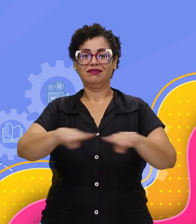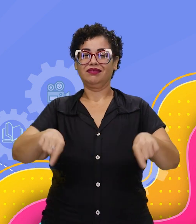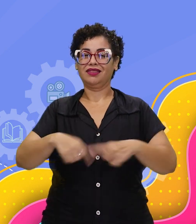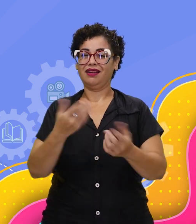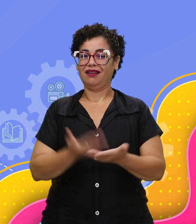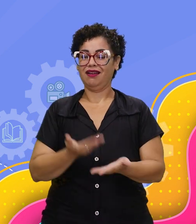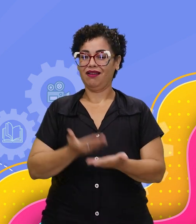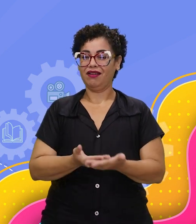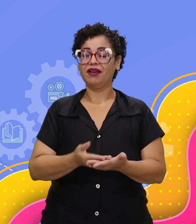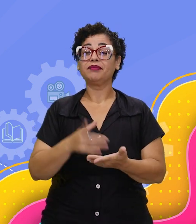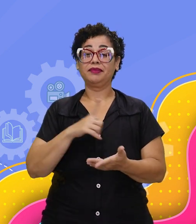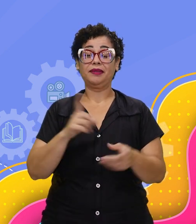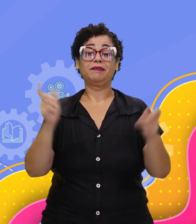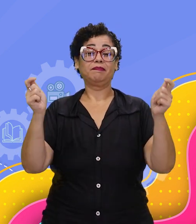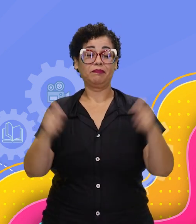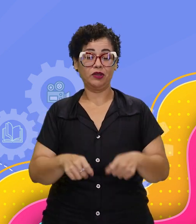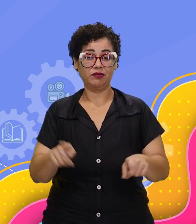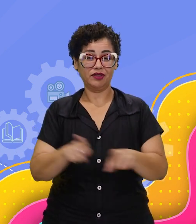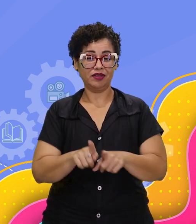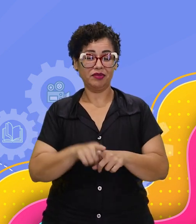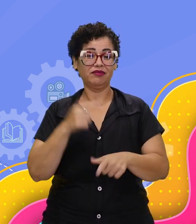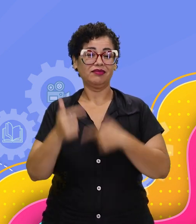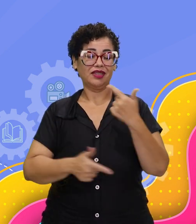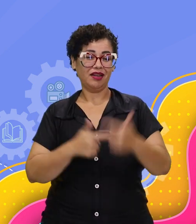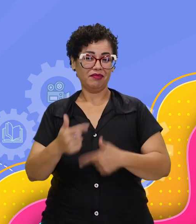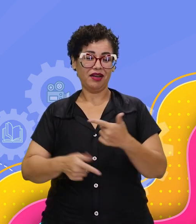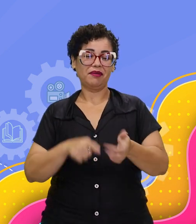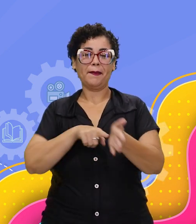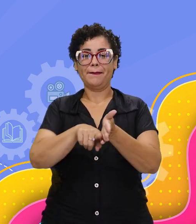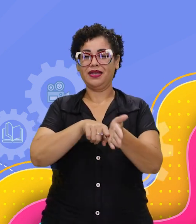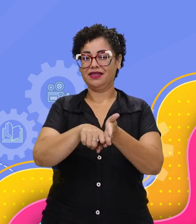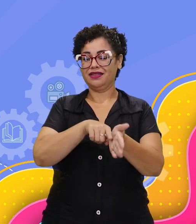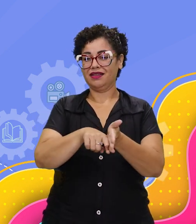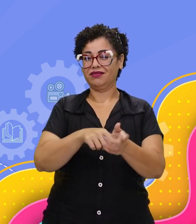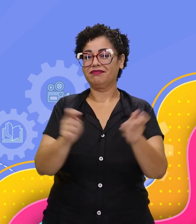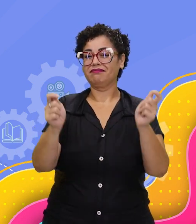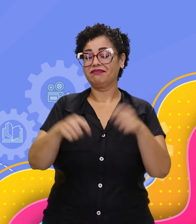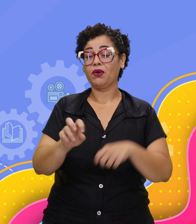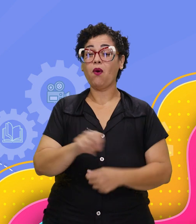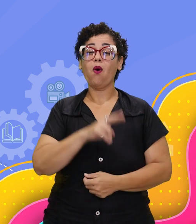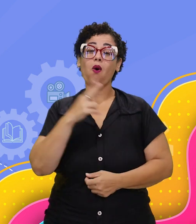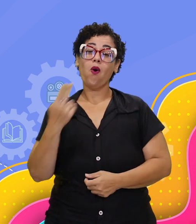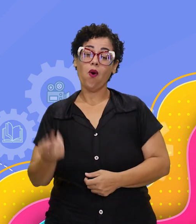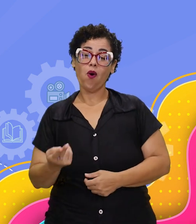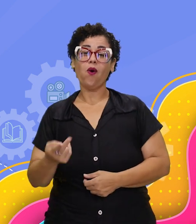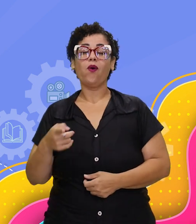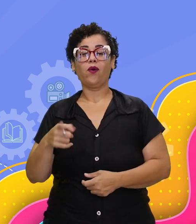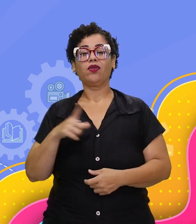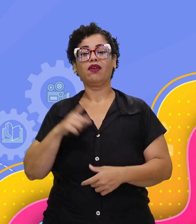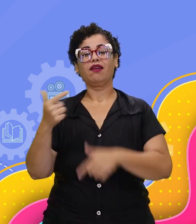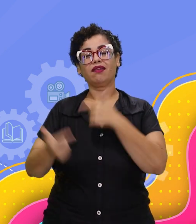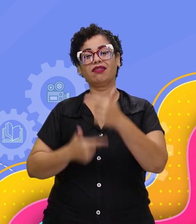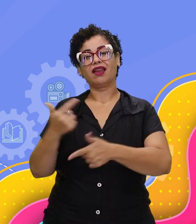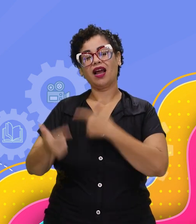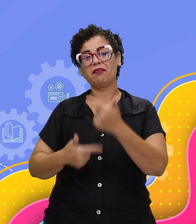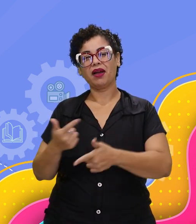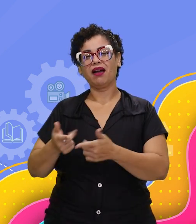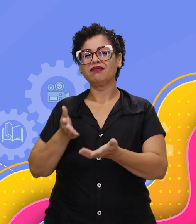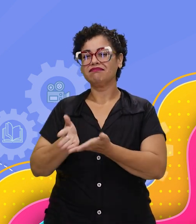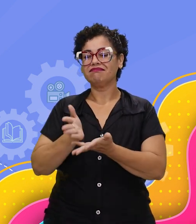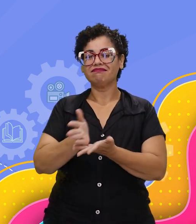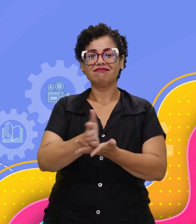mas lembrando que existe também a possibilidade de atuação como pesquisadores ou ainda também de trabalho